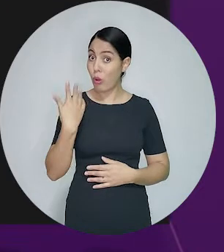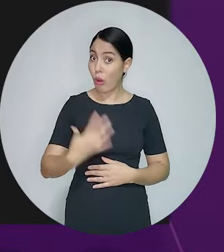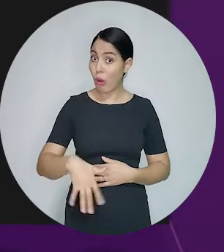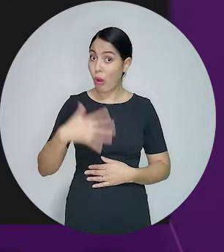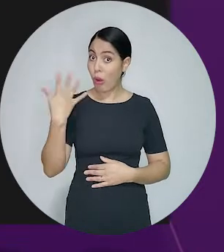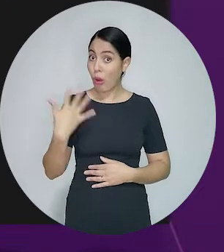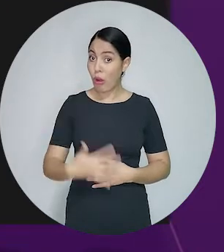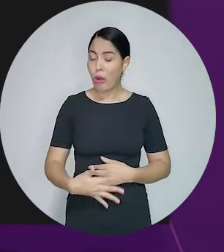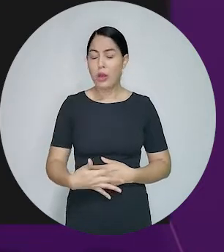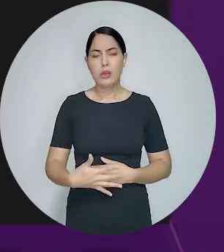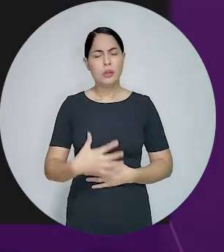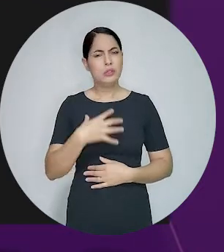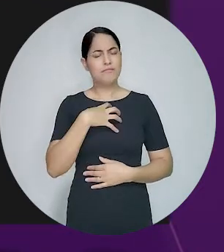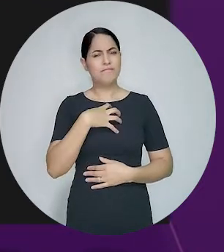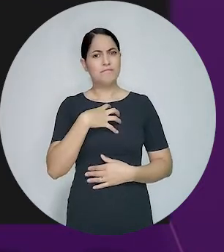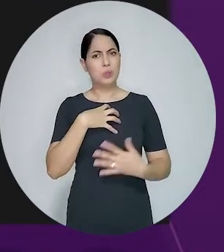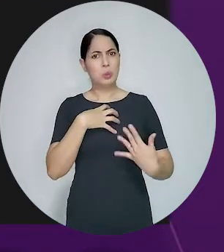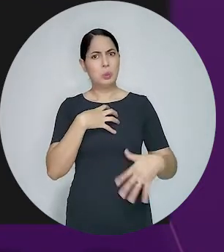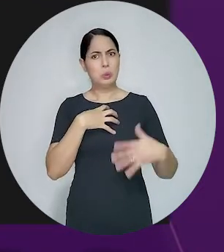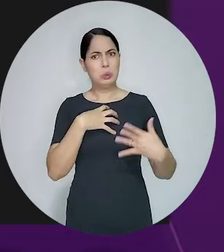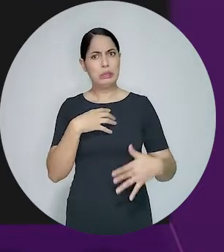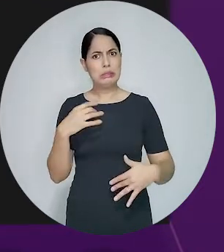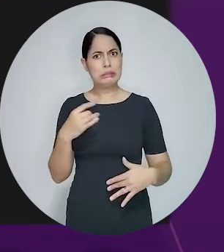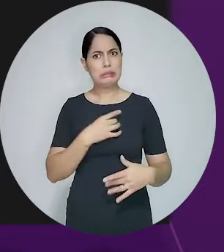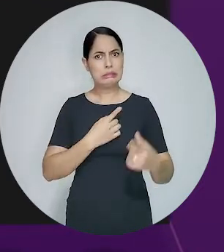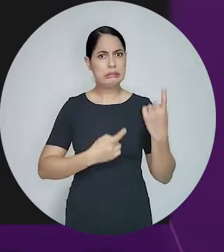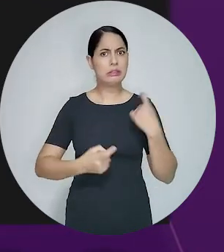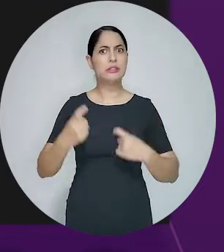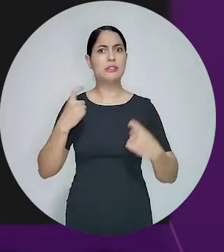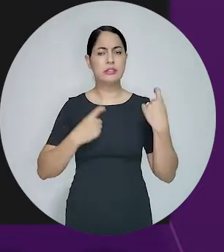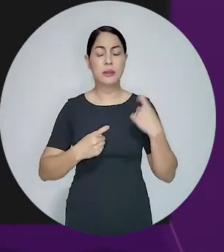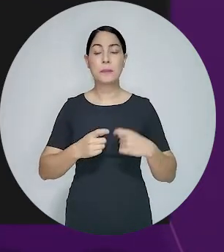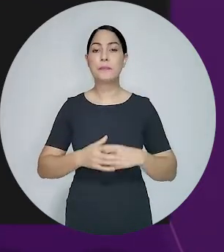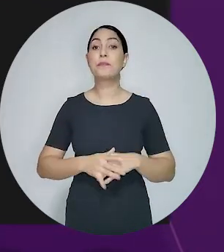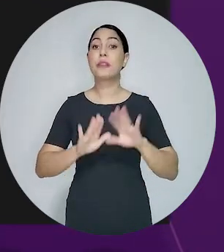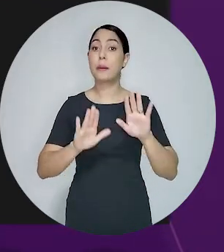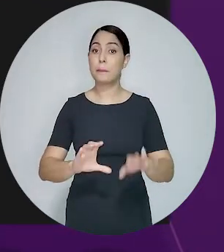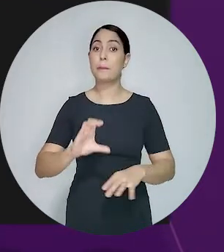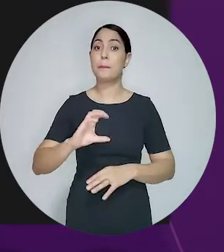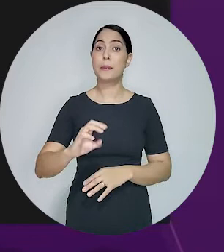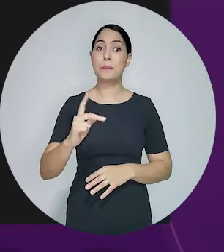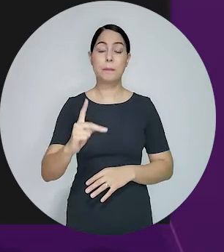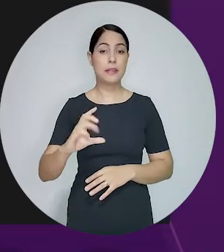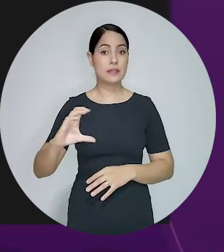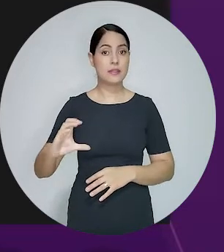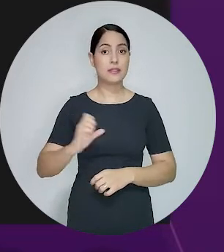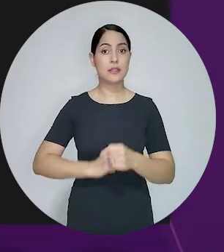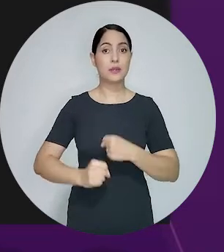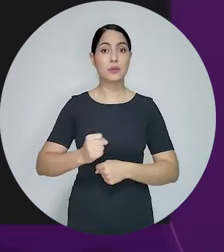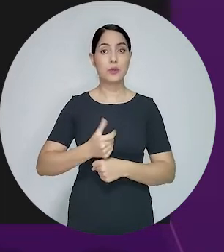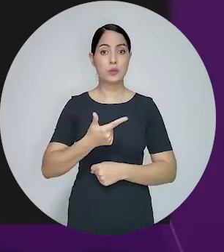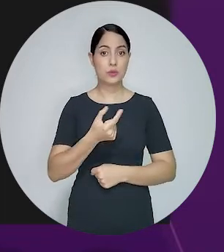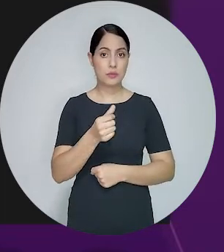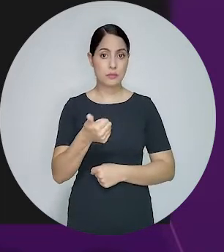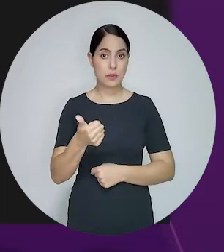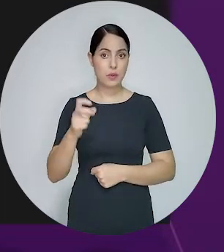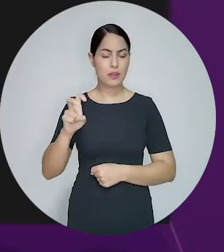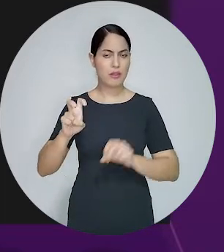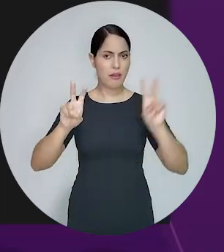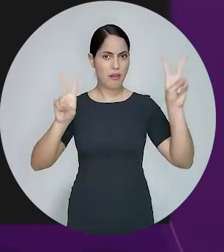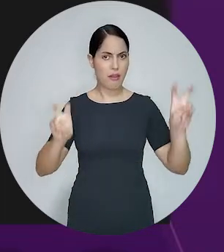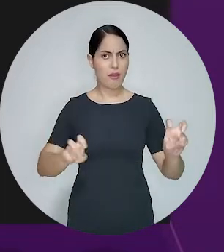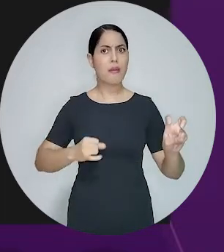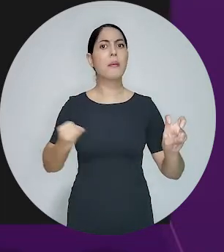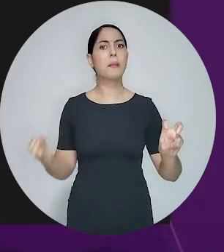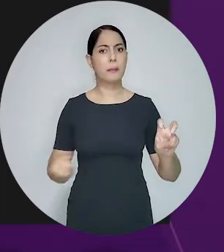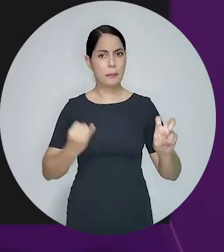impressionantes e até mesmo aterrorizantes. E uma das concepções que o novo CPC de 2015 trouxe com relação